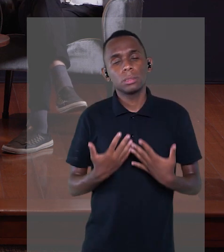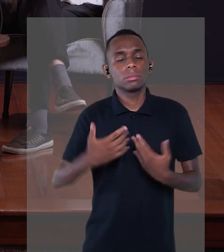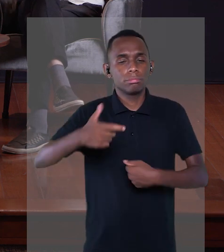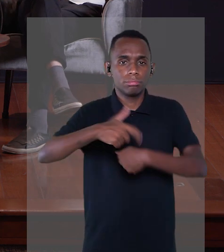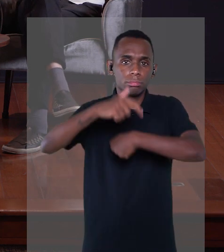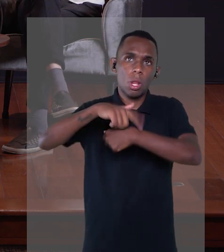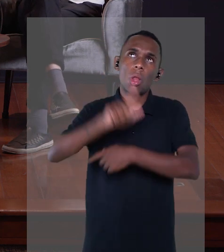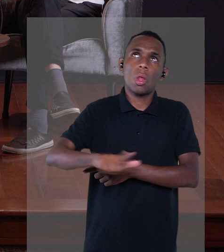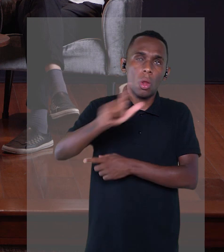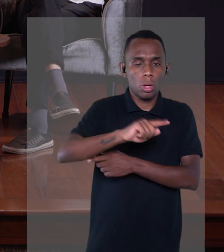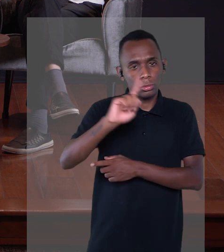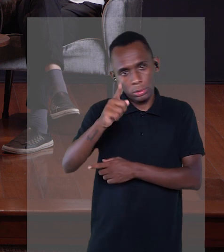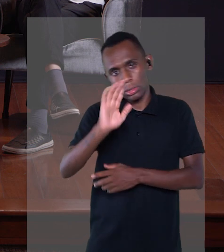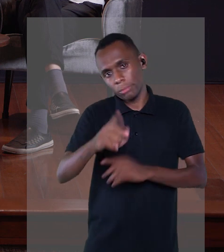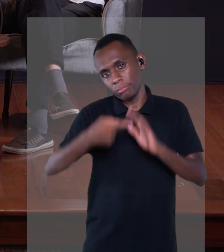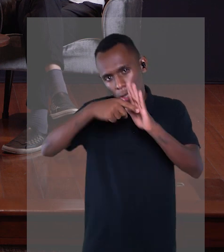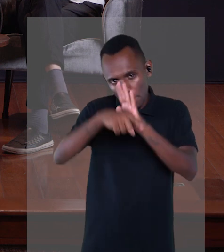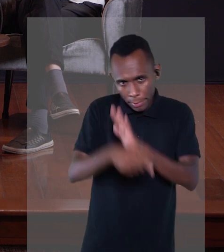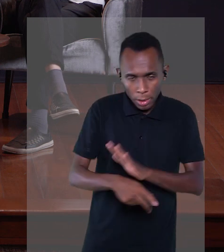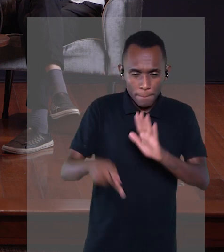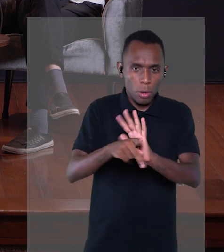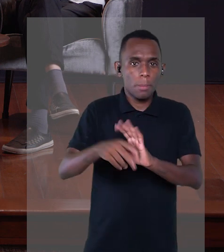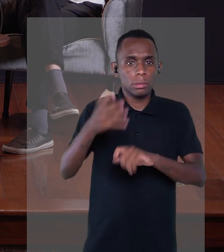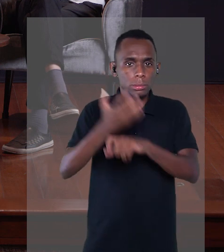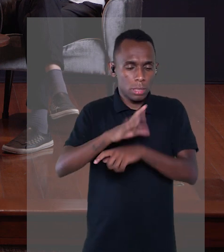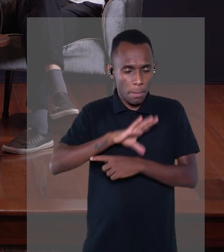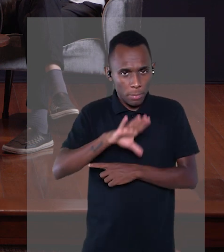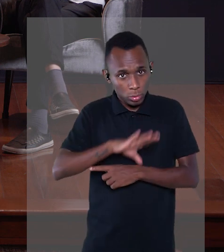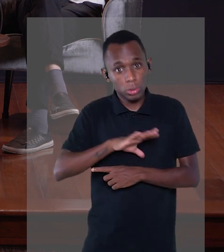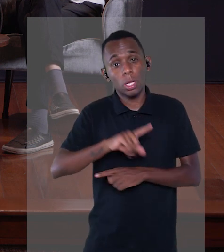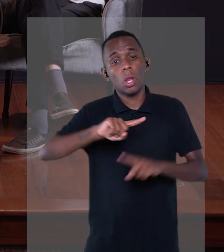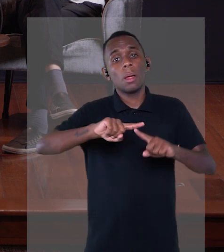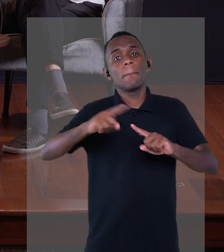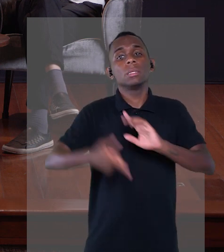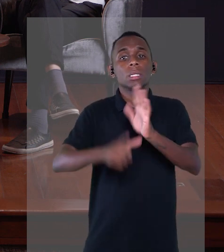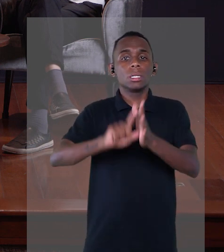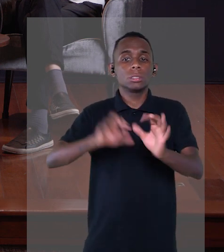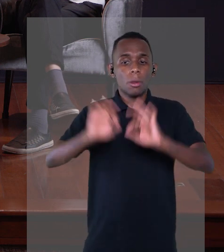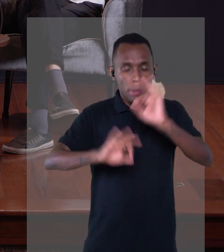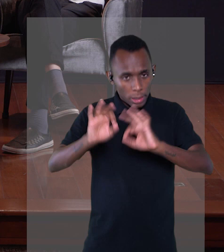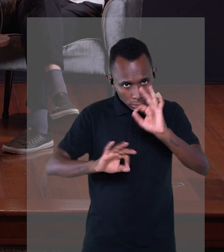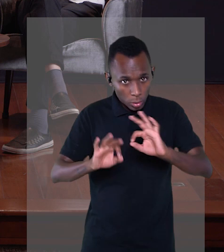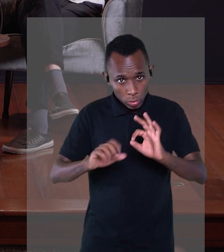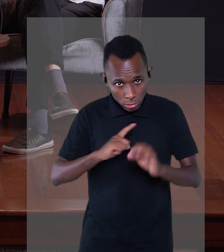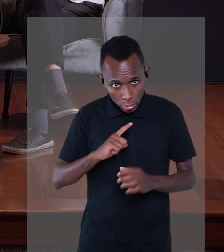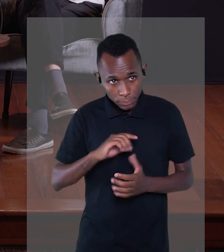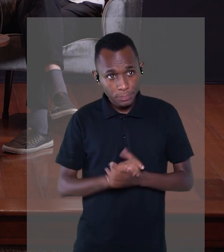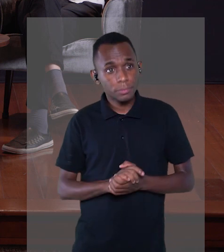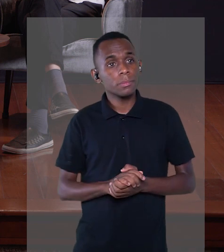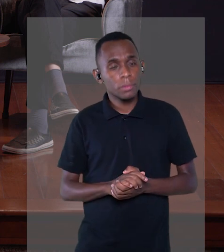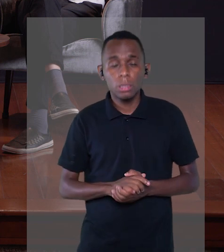assim, né? Claro que você já é um estudioso, né, da língua portuguesa, mas teve uma preparação assim específica para esse livro? Olha, teve